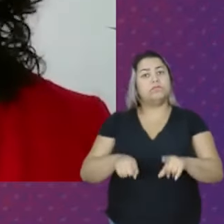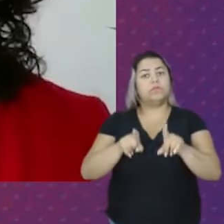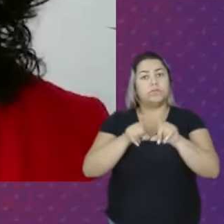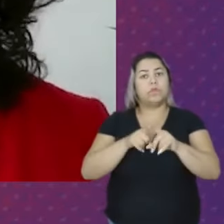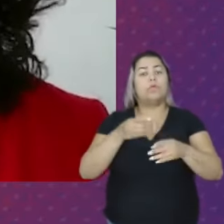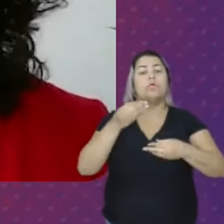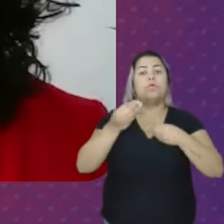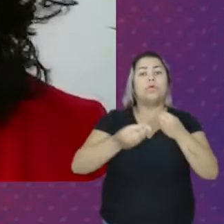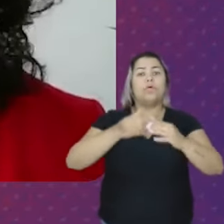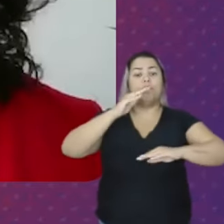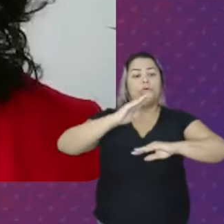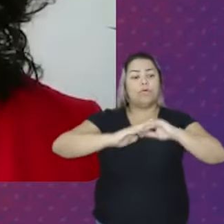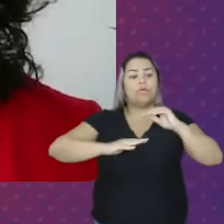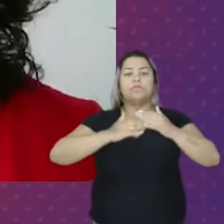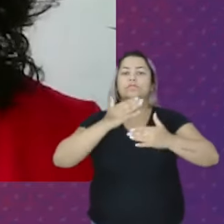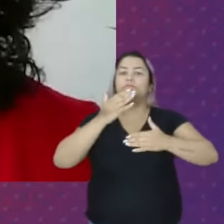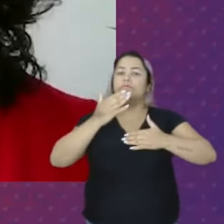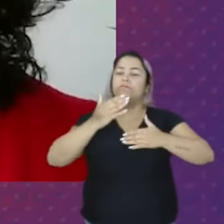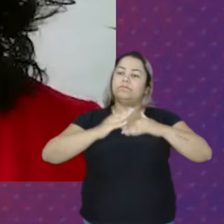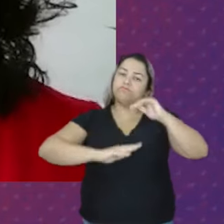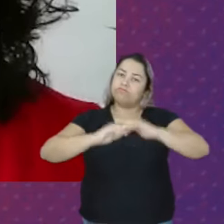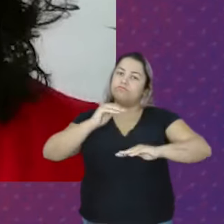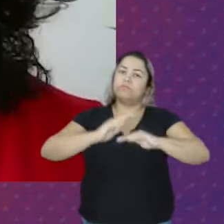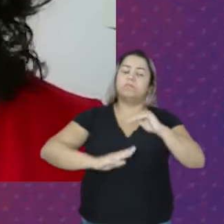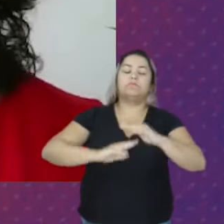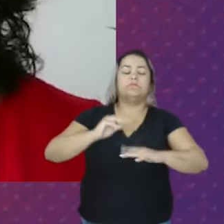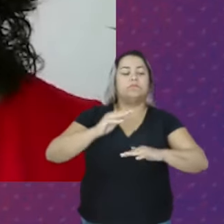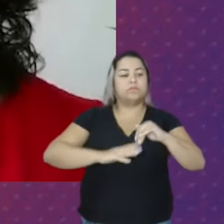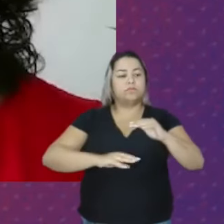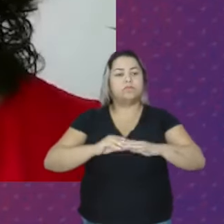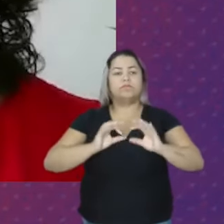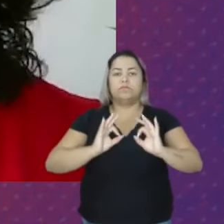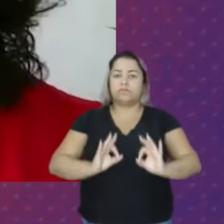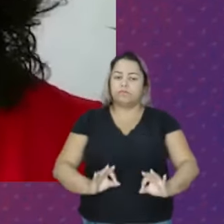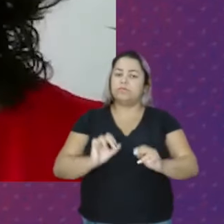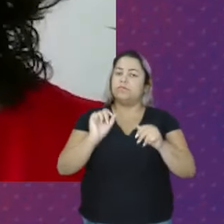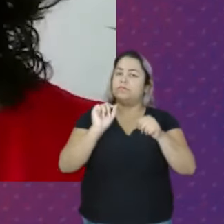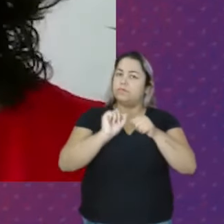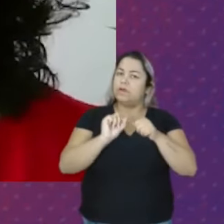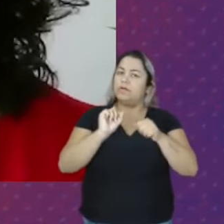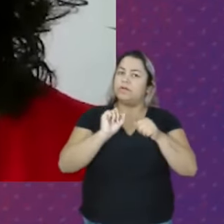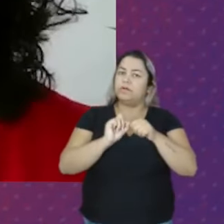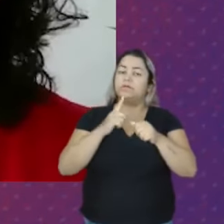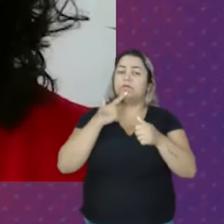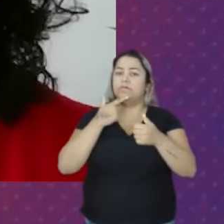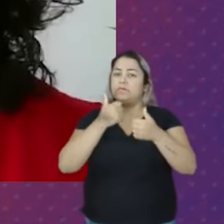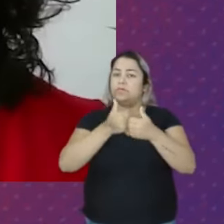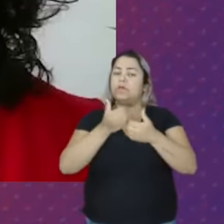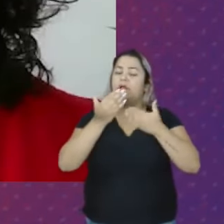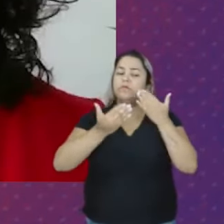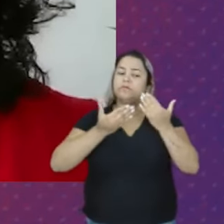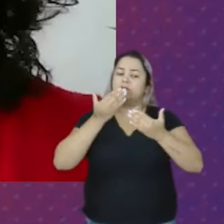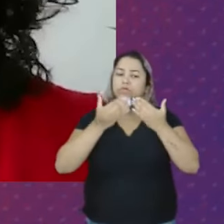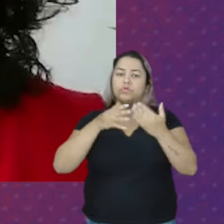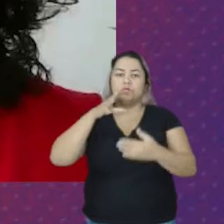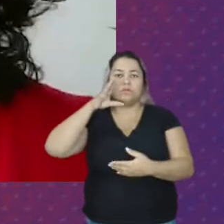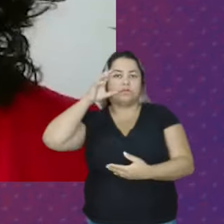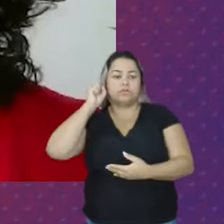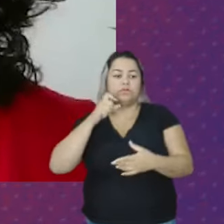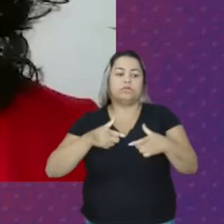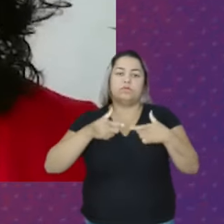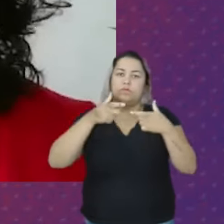com um profissional especializado para fazer essa escuta num